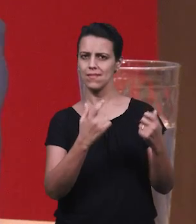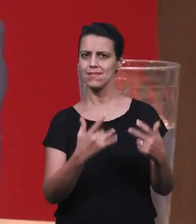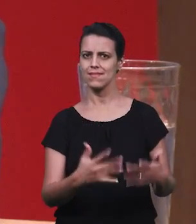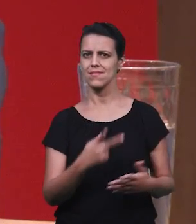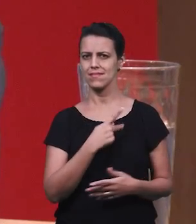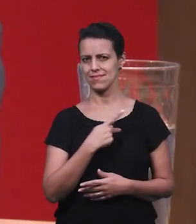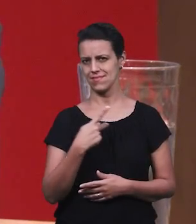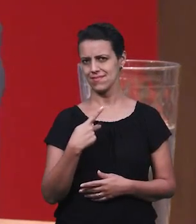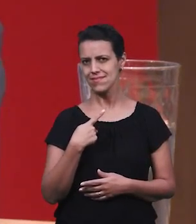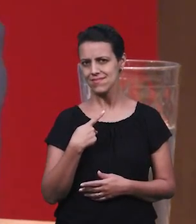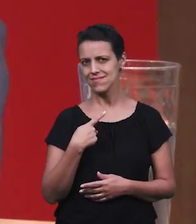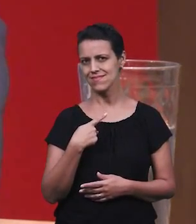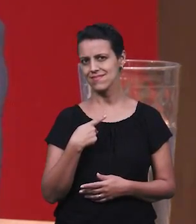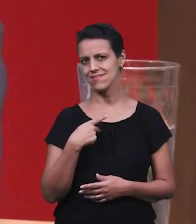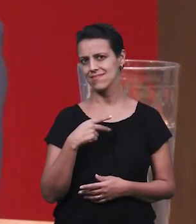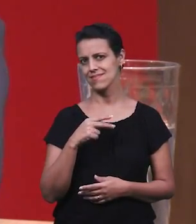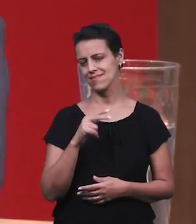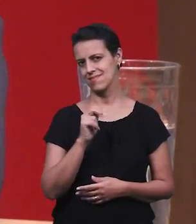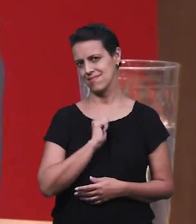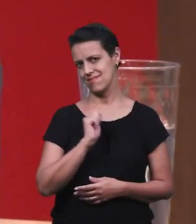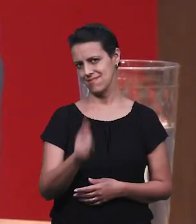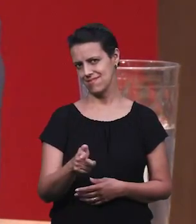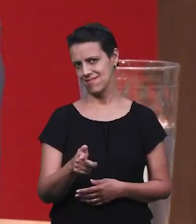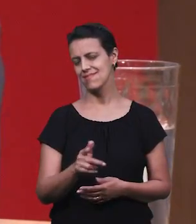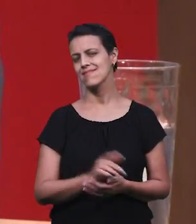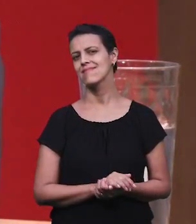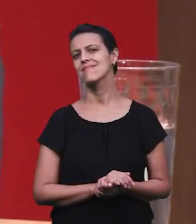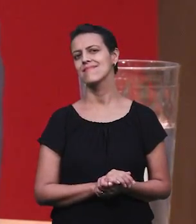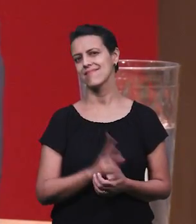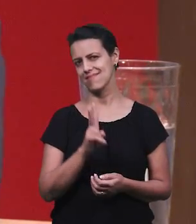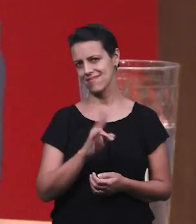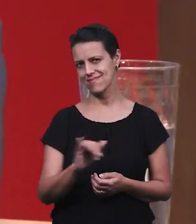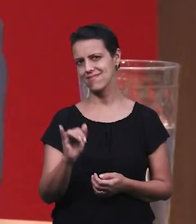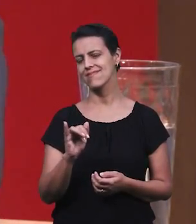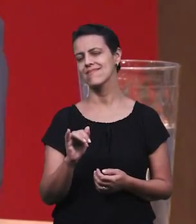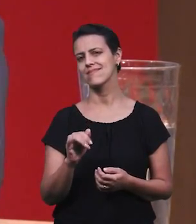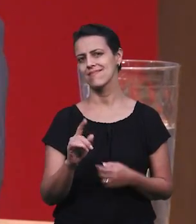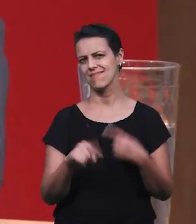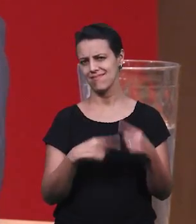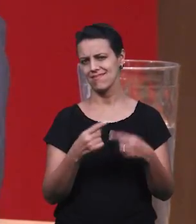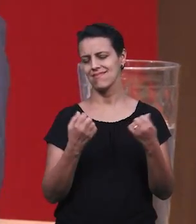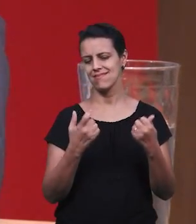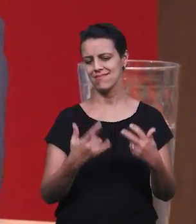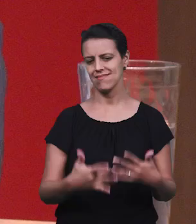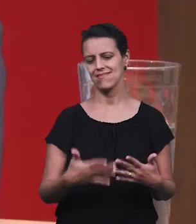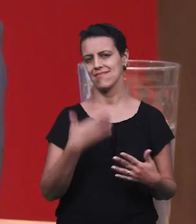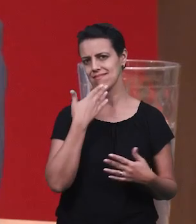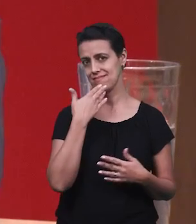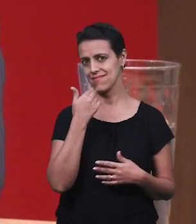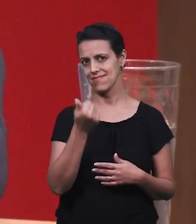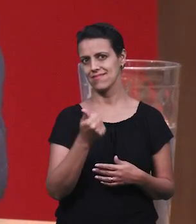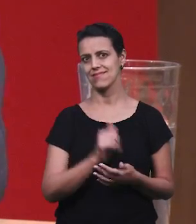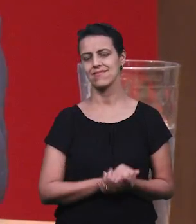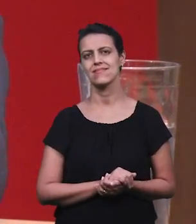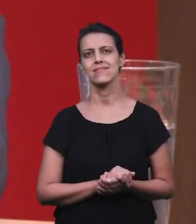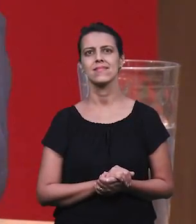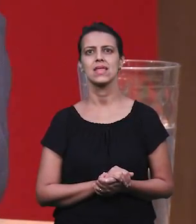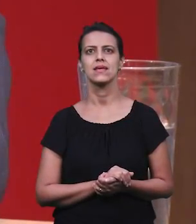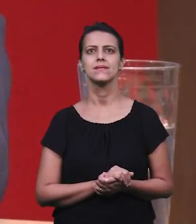direitinho, que é o pastor Alexandre Gueiros, todo mundo conhece. Ele deve dar mais detalhes, mas do que eu sei, claro, ele deve ter mais